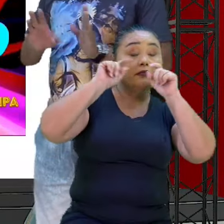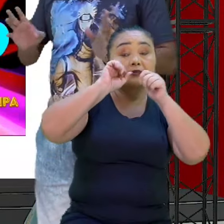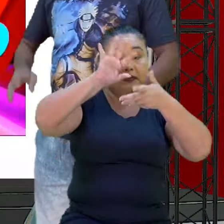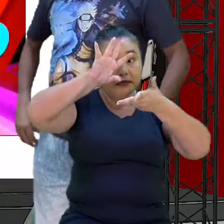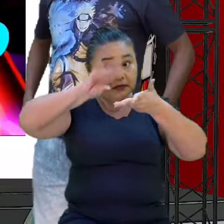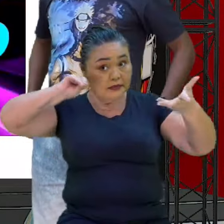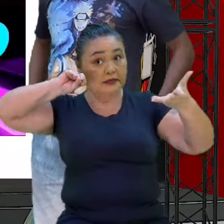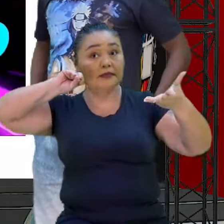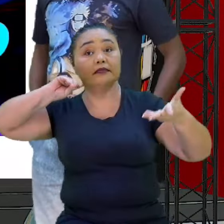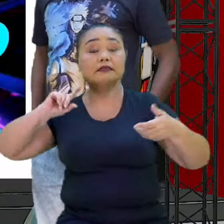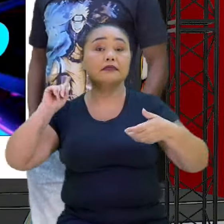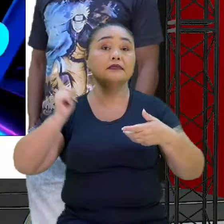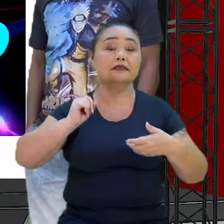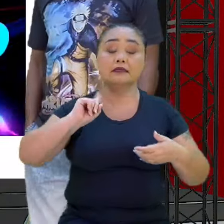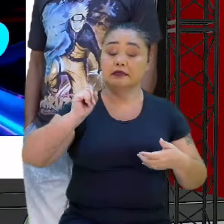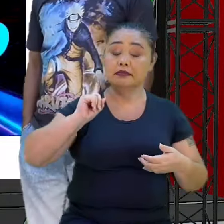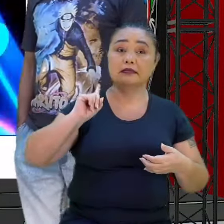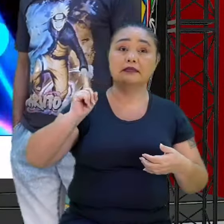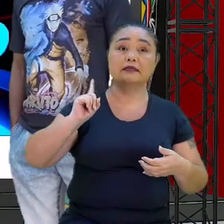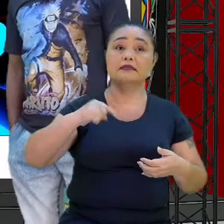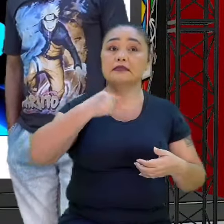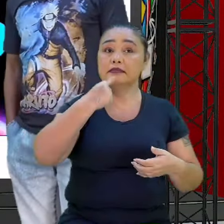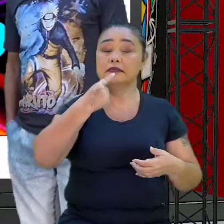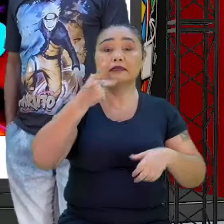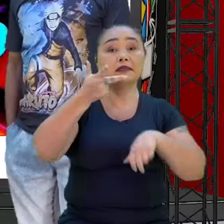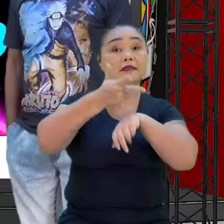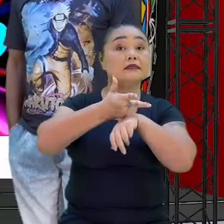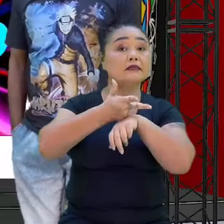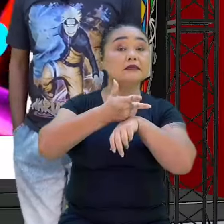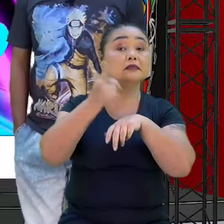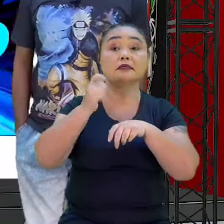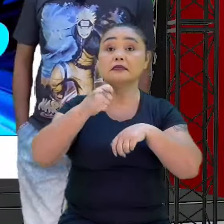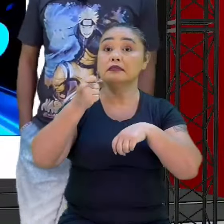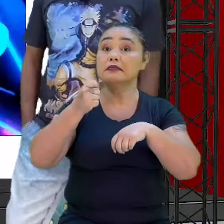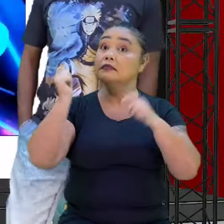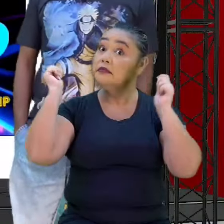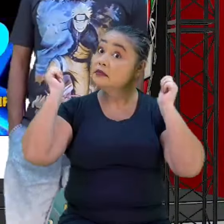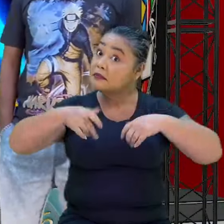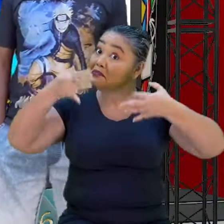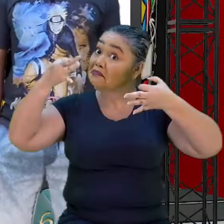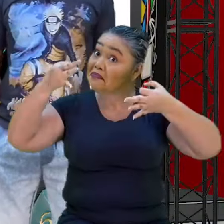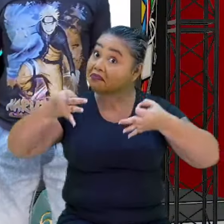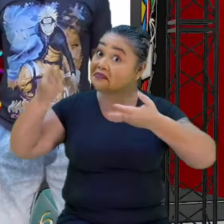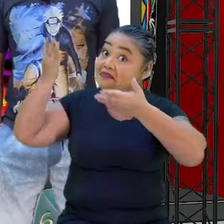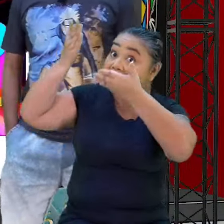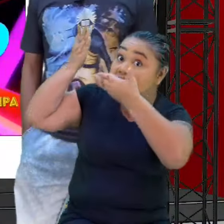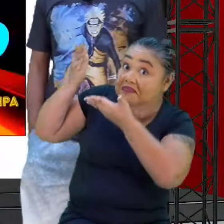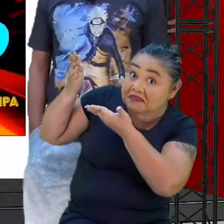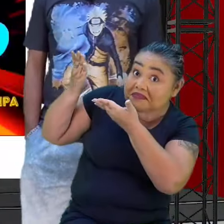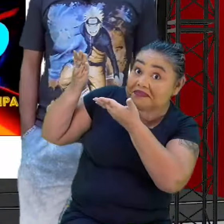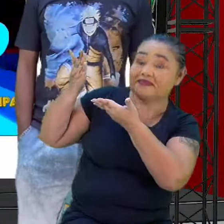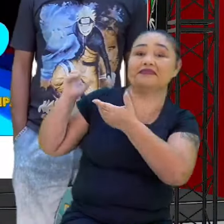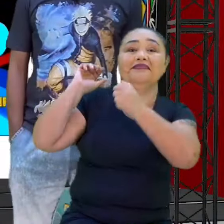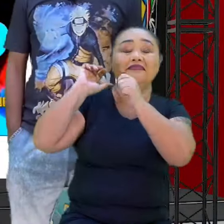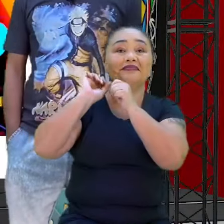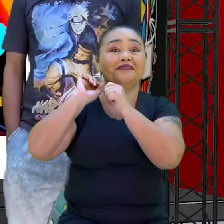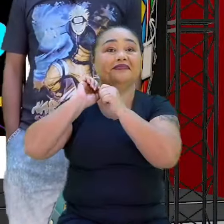falamos para ela né Eu acho que não vai ser possível o vídeo em si né não é não é que deu certo é isso mesmo deu certo Eric